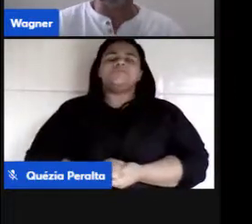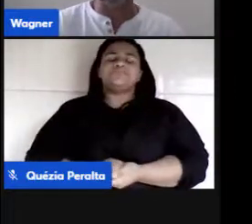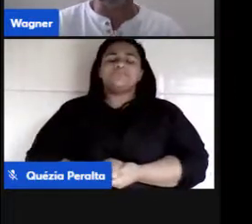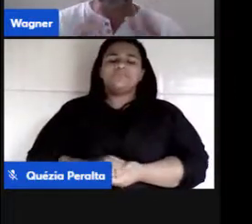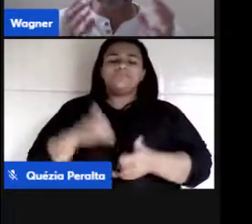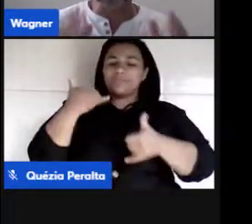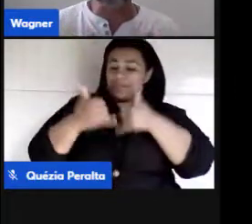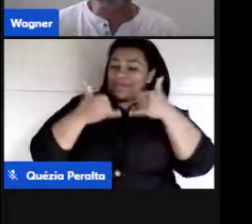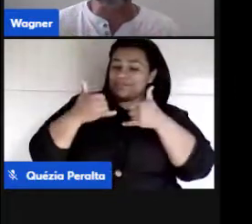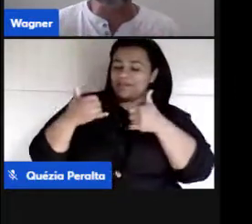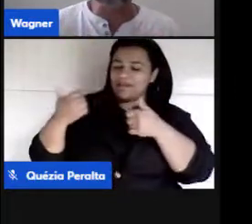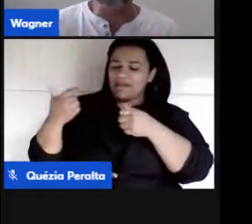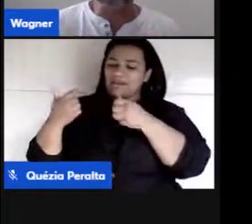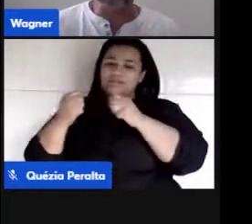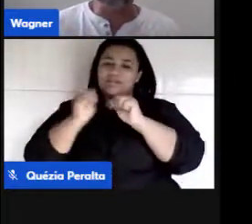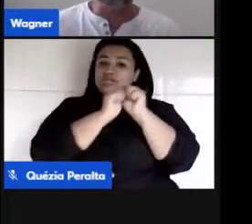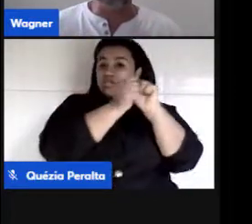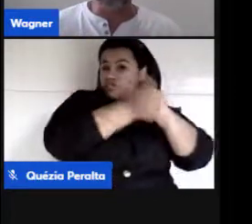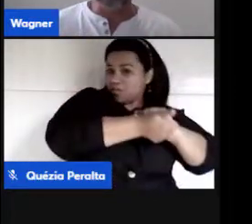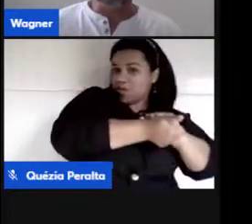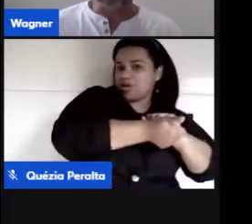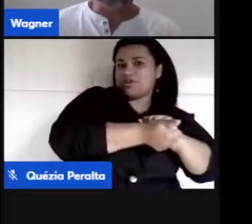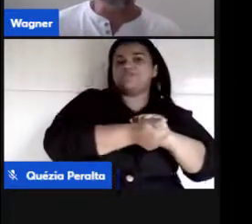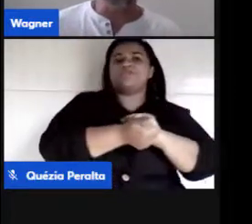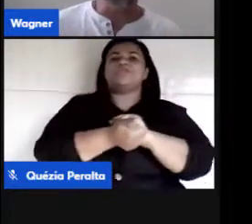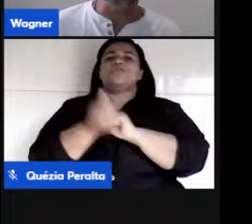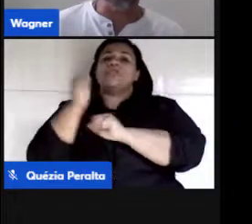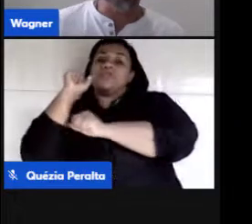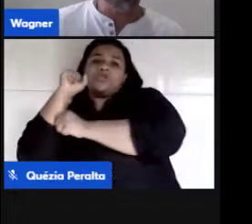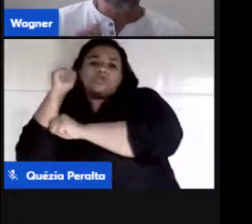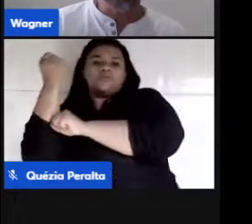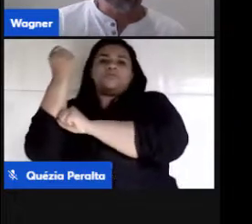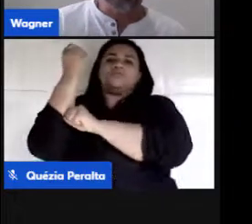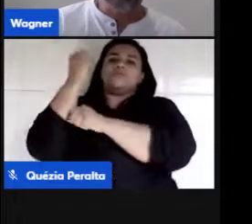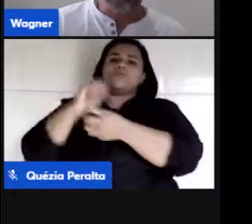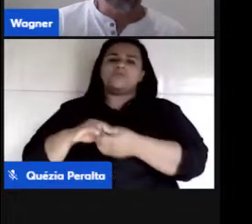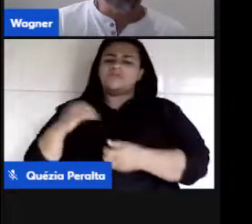ginástica, enfim, são temas muito importantes para quando você